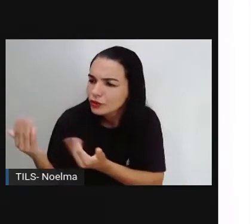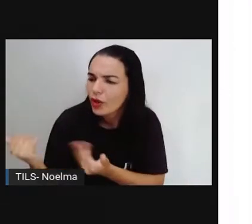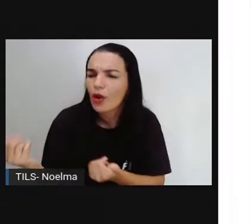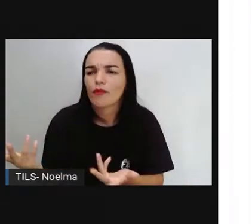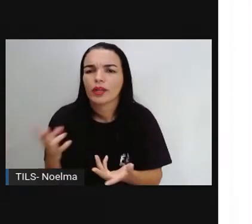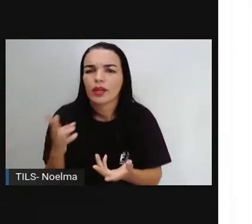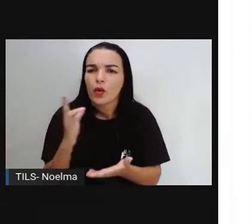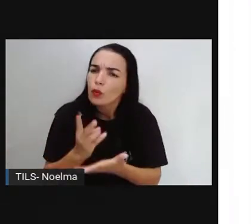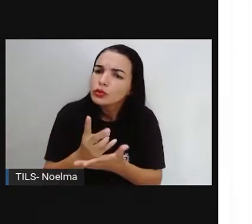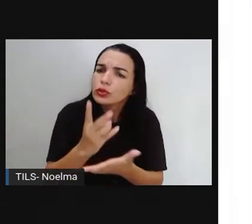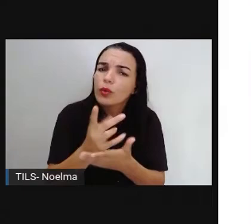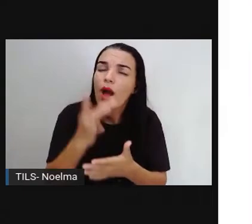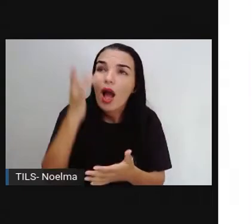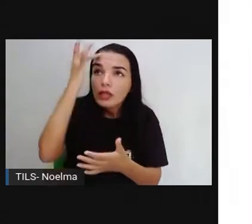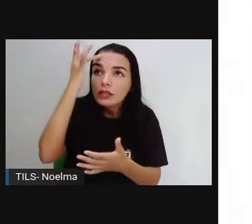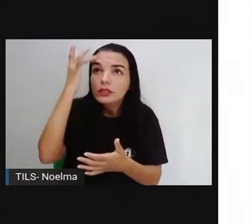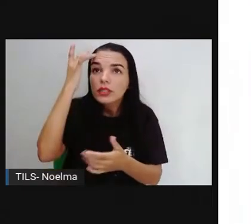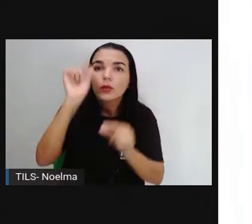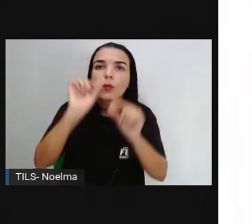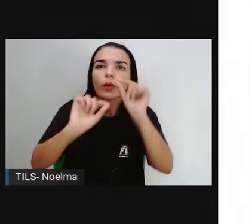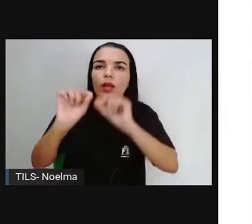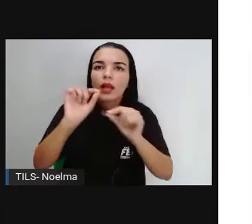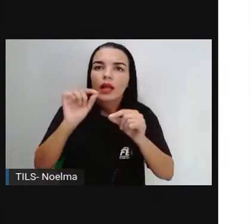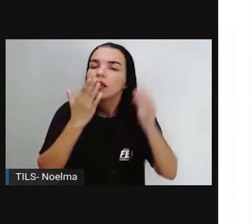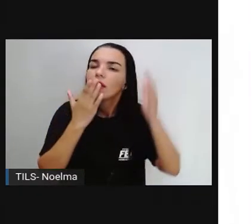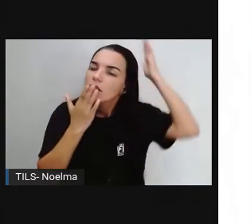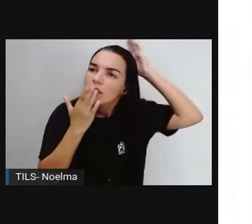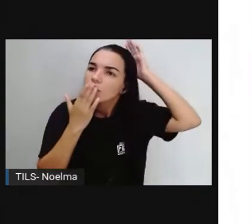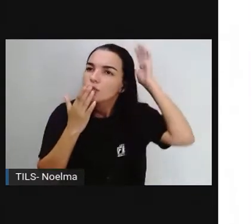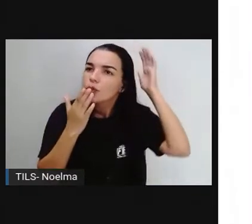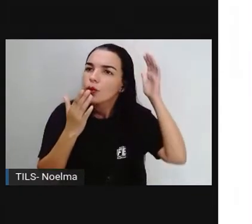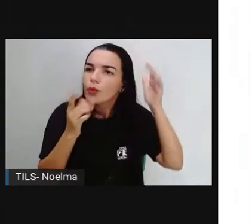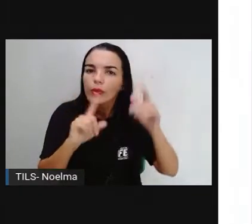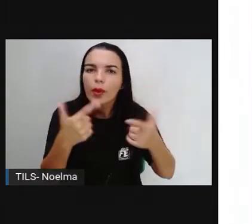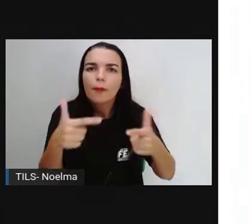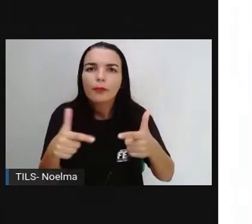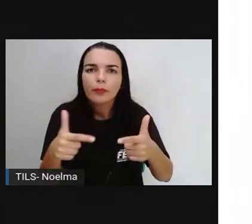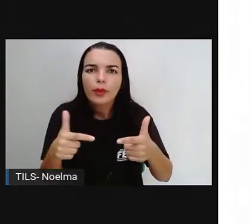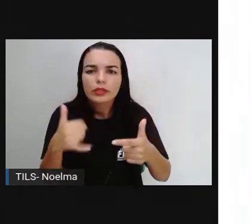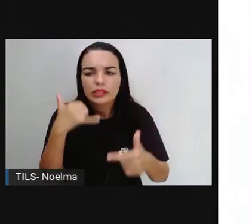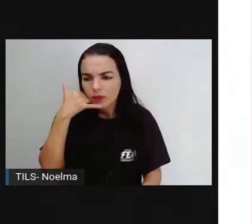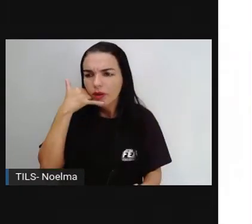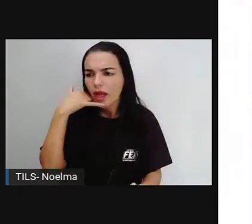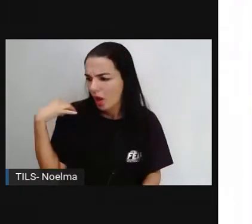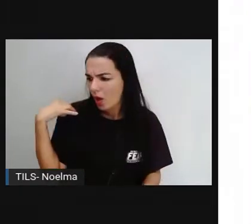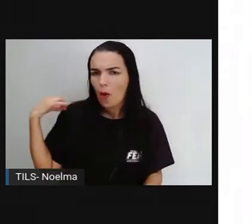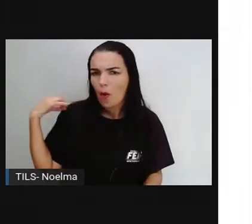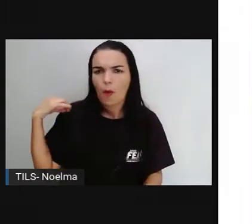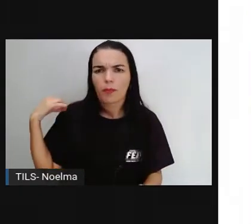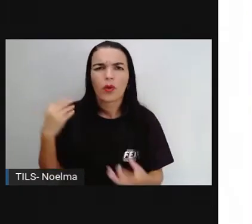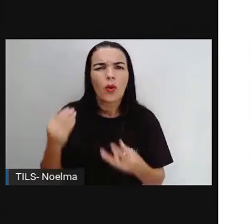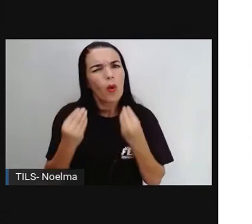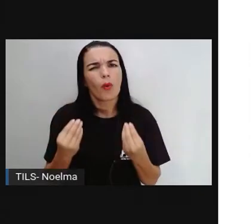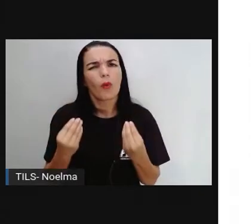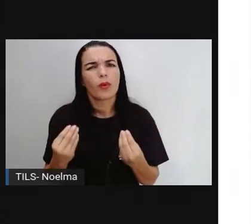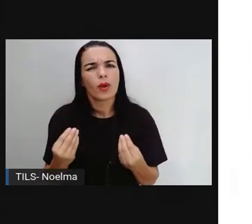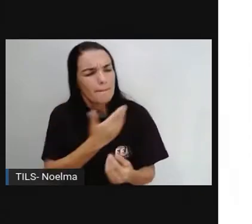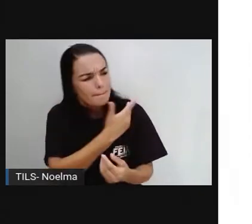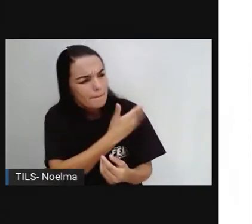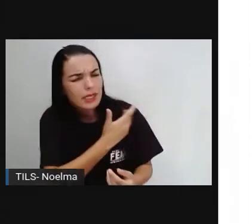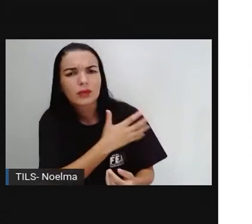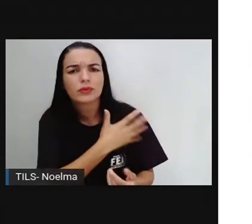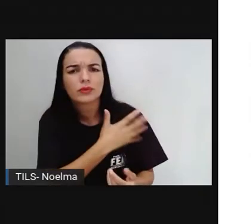achando que o lugar do índio não é na cidade, definitivamente. Índio não pode usar celular, índio não pode usar roupa. Eu acho uma contradição muito grande. Esses preconceitos, eles